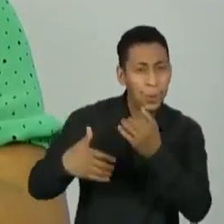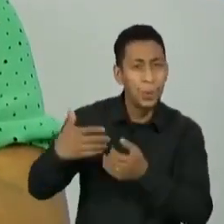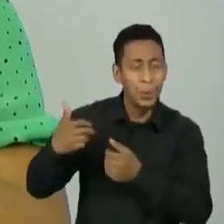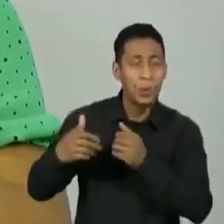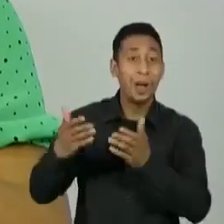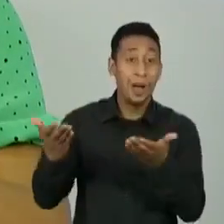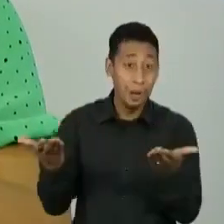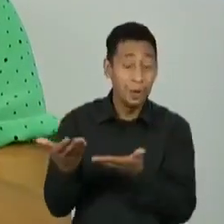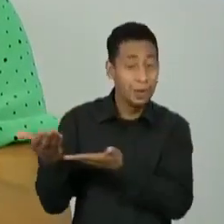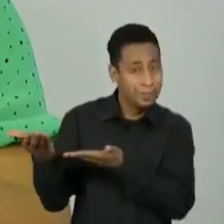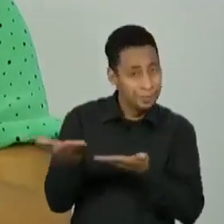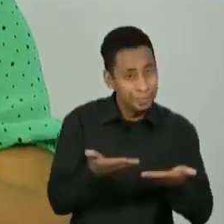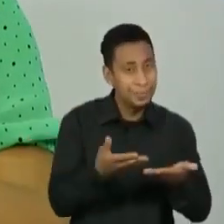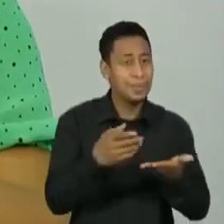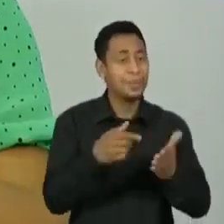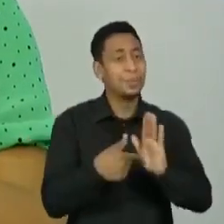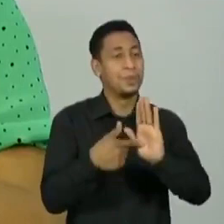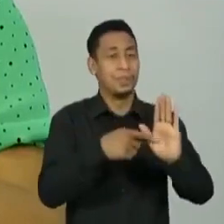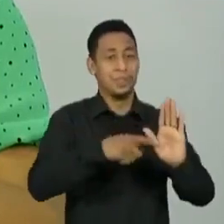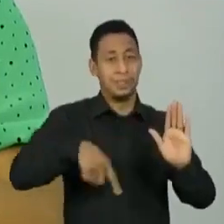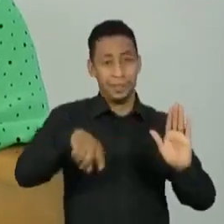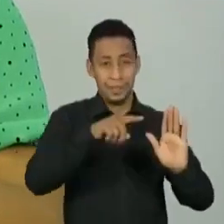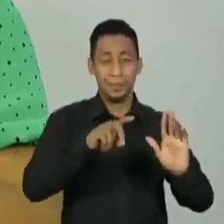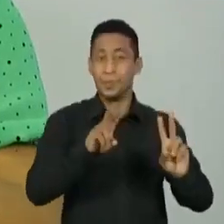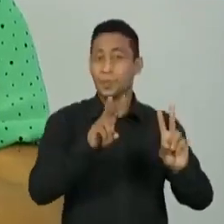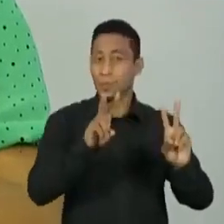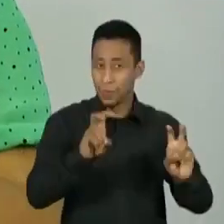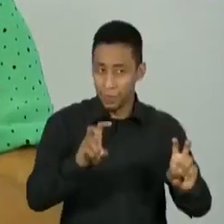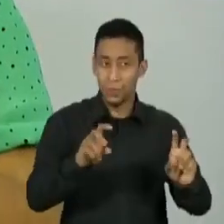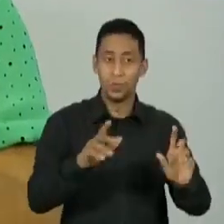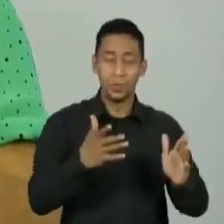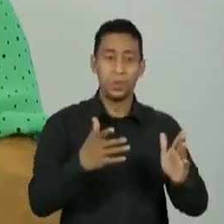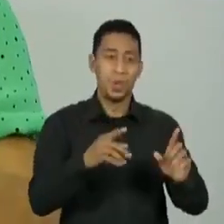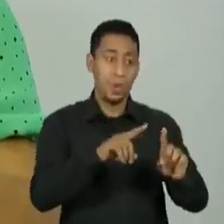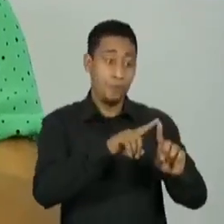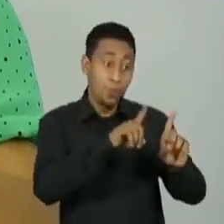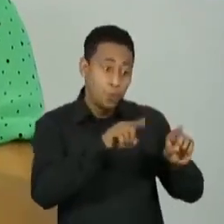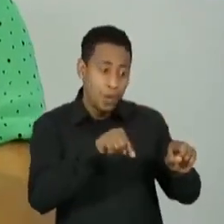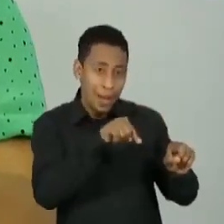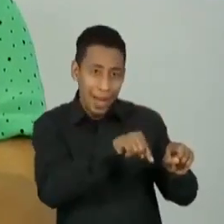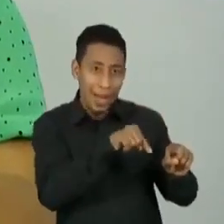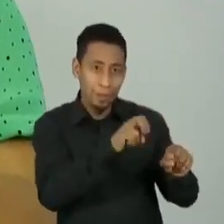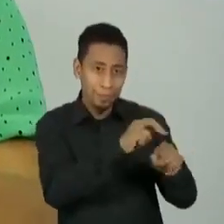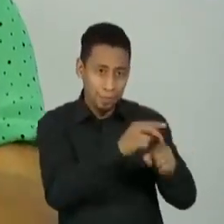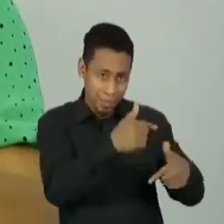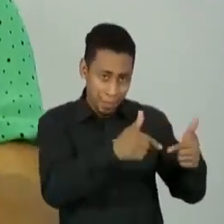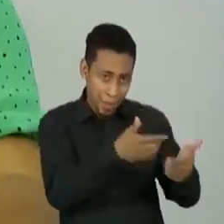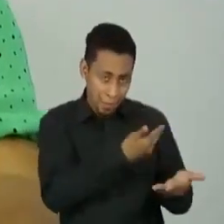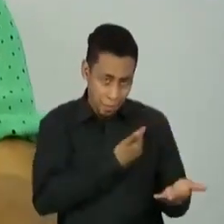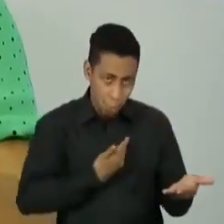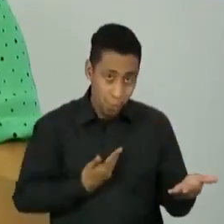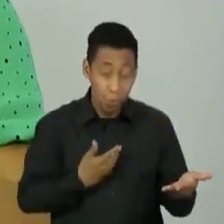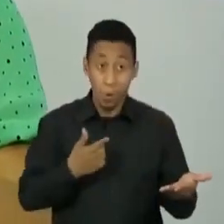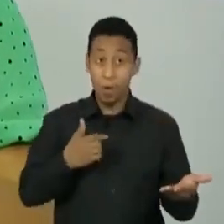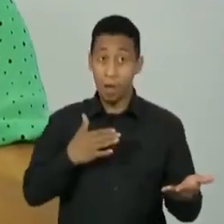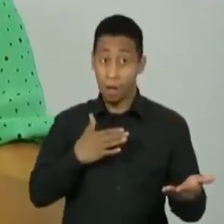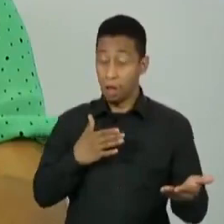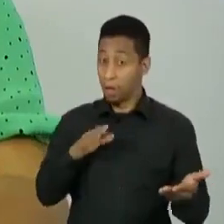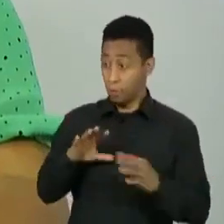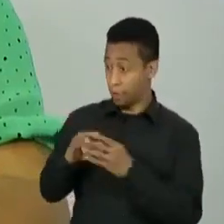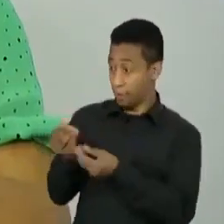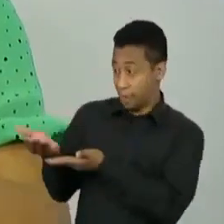importante e colocar aqui é que é sobre condicionalismo fraternal né considerando a Fraternidade a luz de um sentido